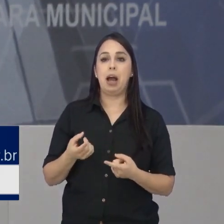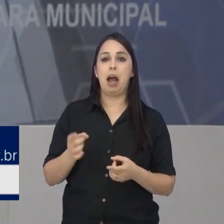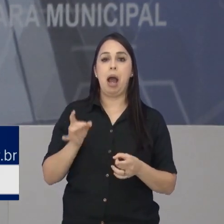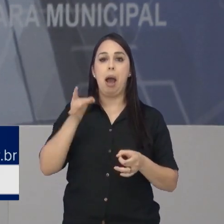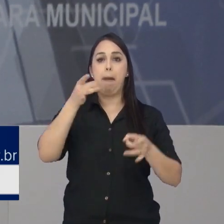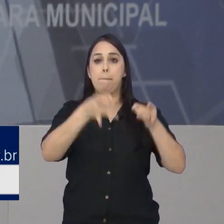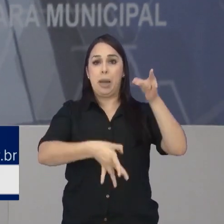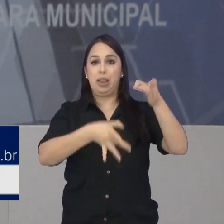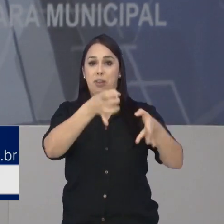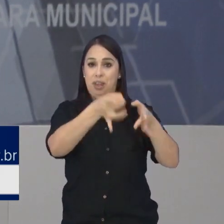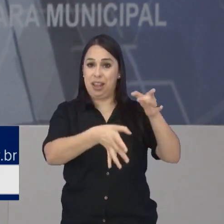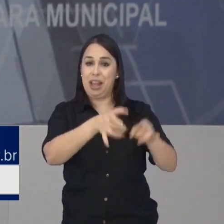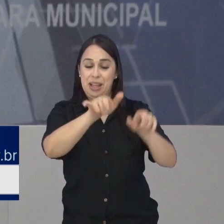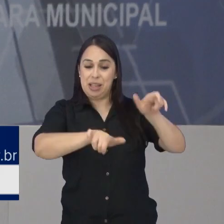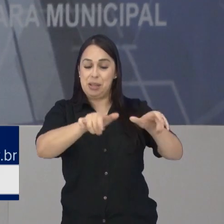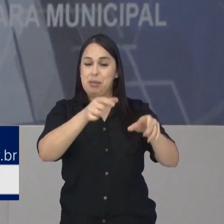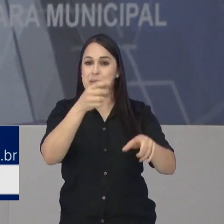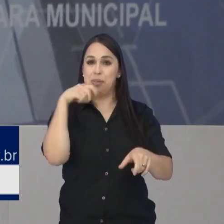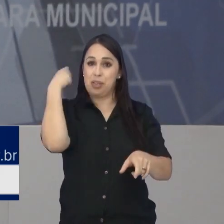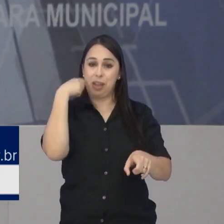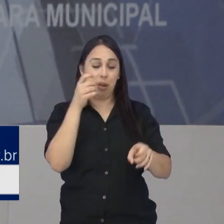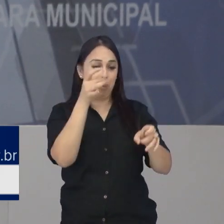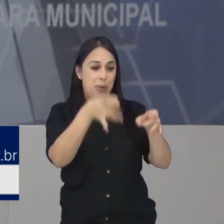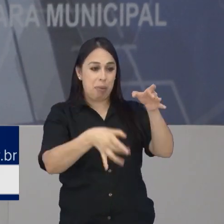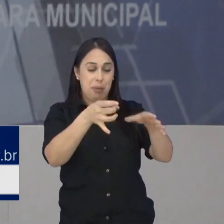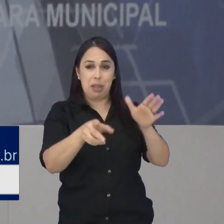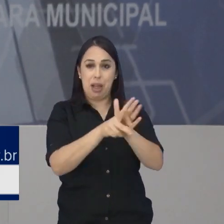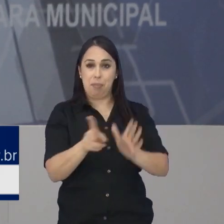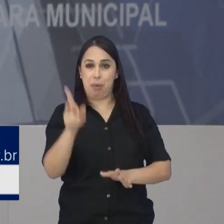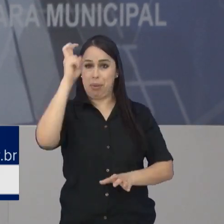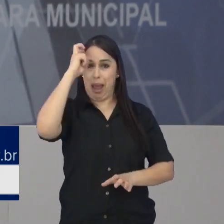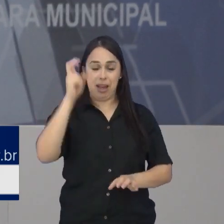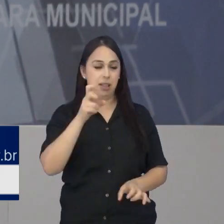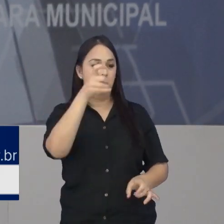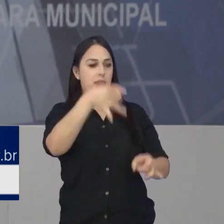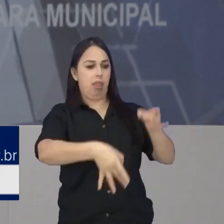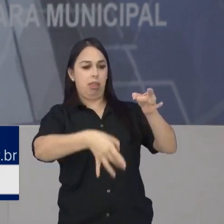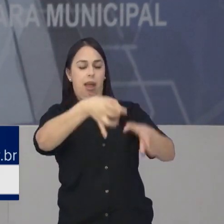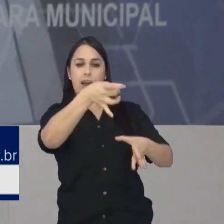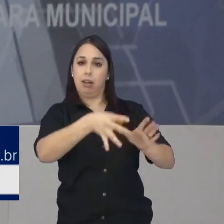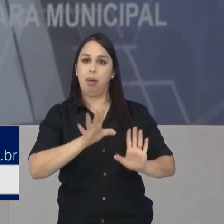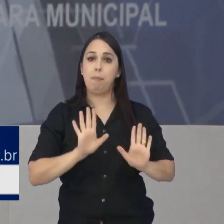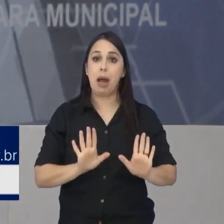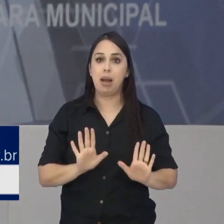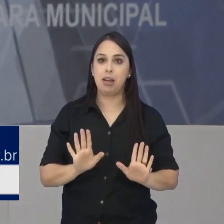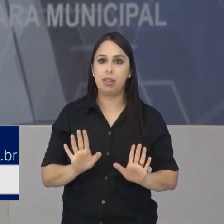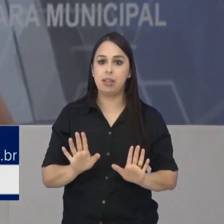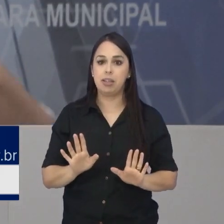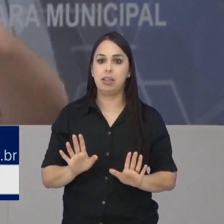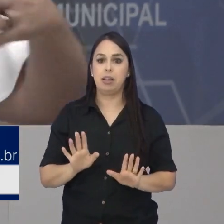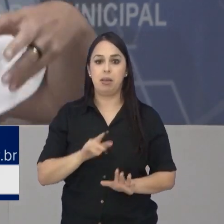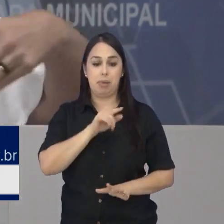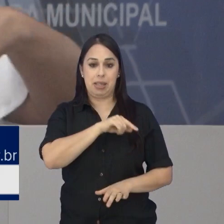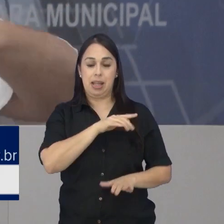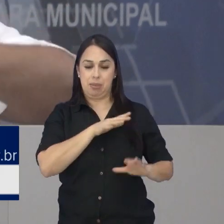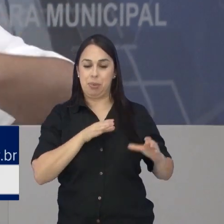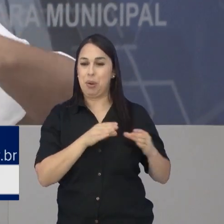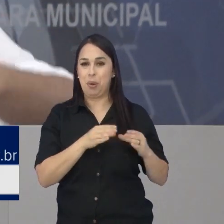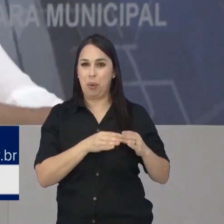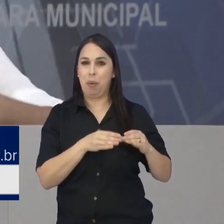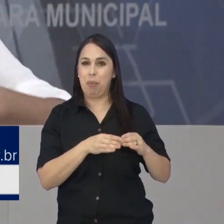cultura, para quem realmente faz cultura, arte aqui na nossa cidade, mas para quem está lá,